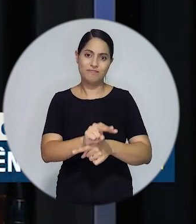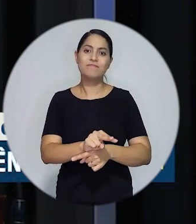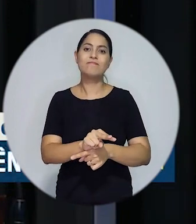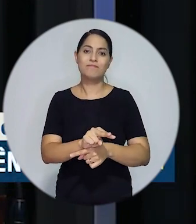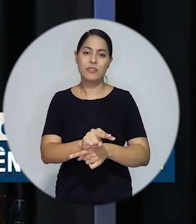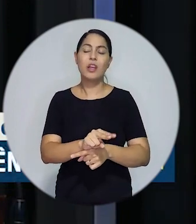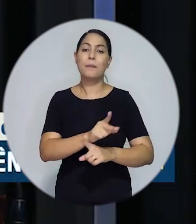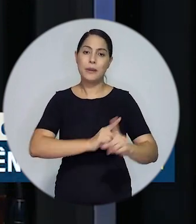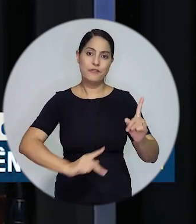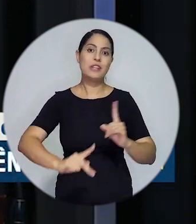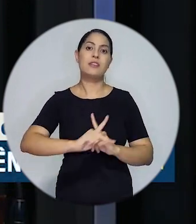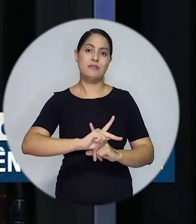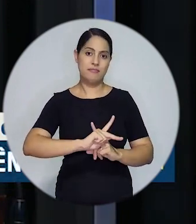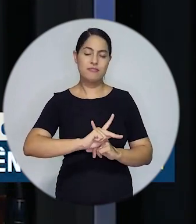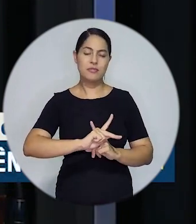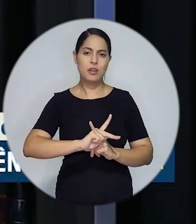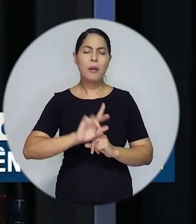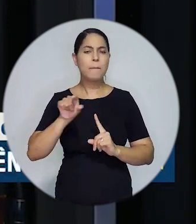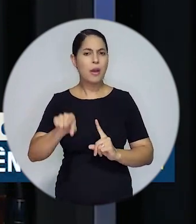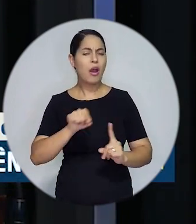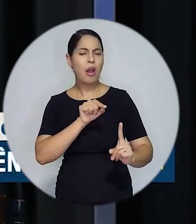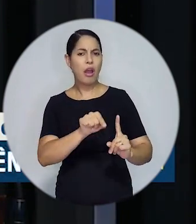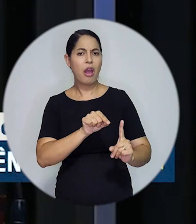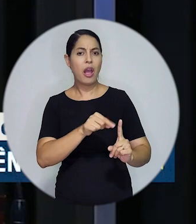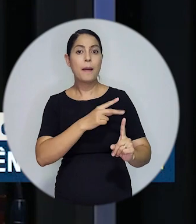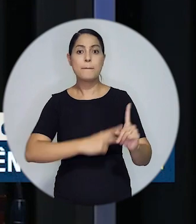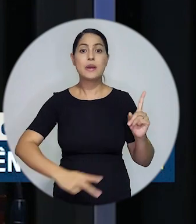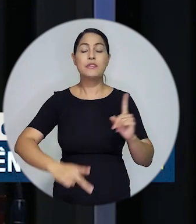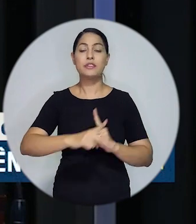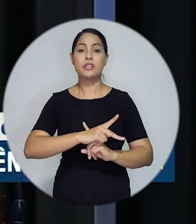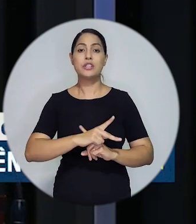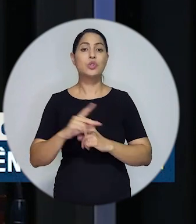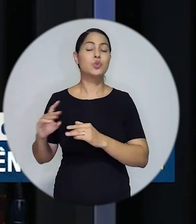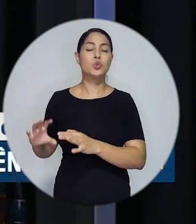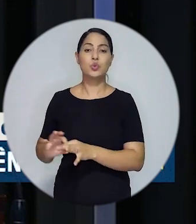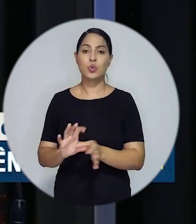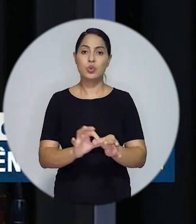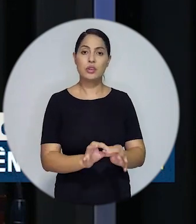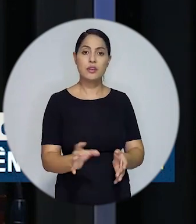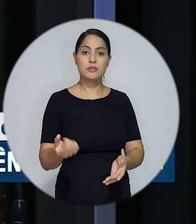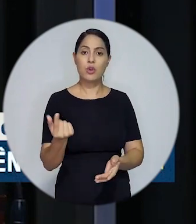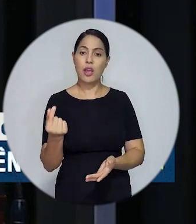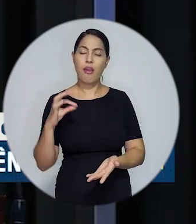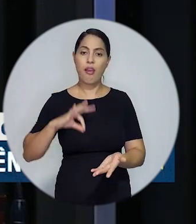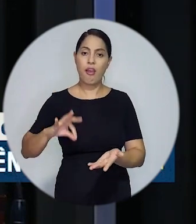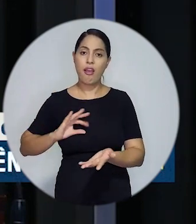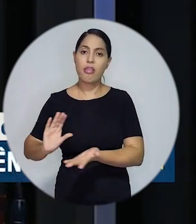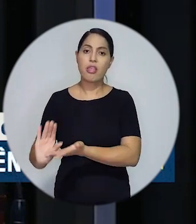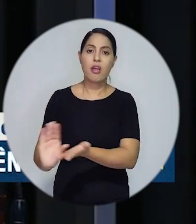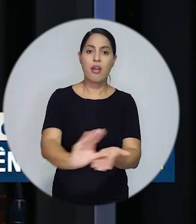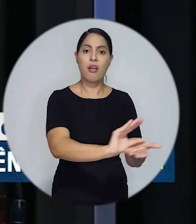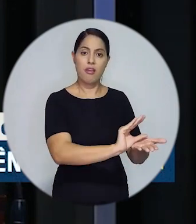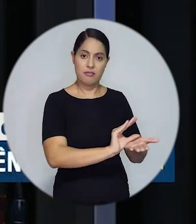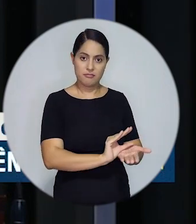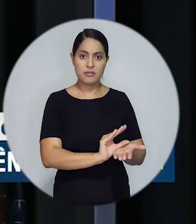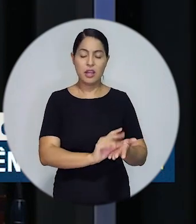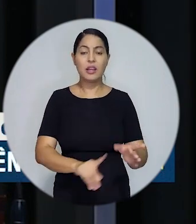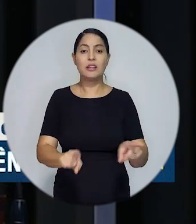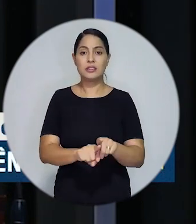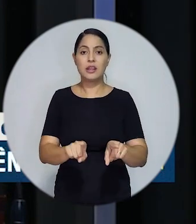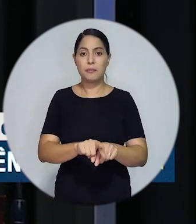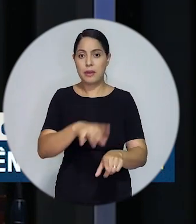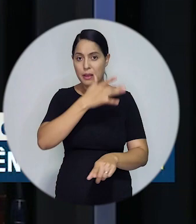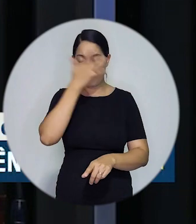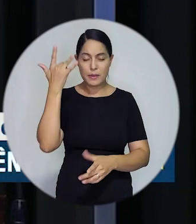desatendida após a sua ausência. E a Previdência, ela promove, como já foi dito hoje, distribuição de renda, proteção